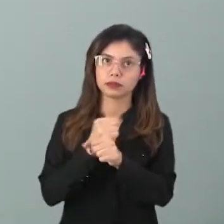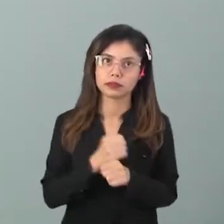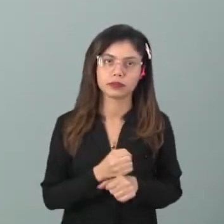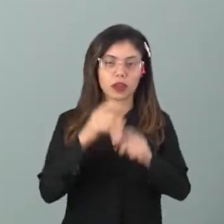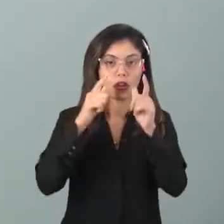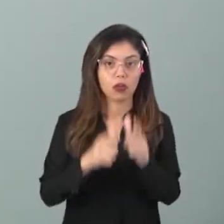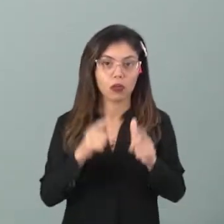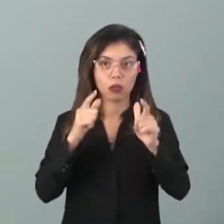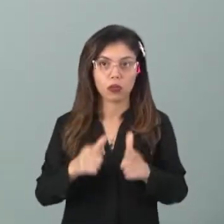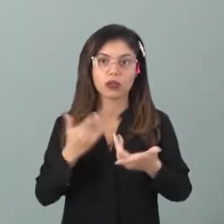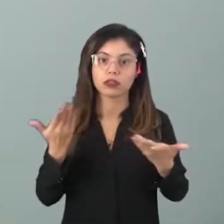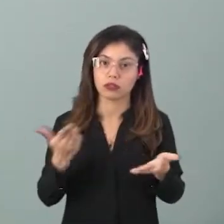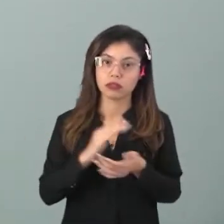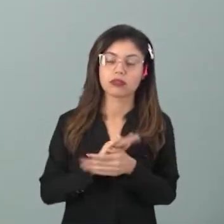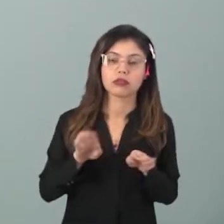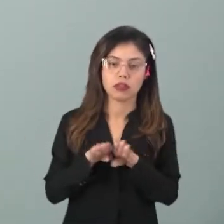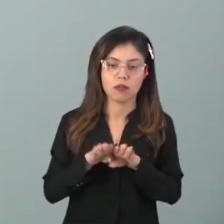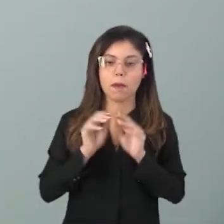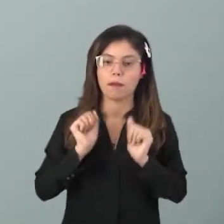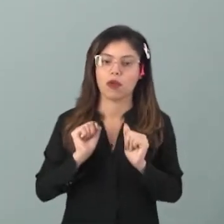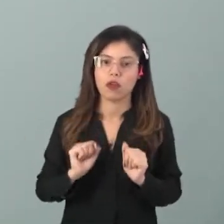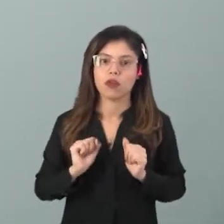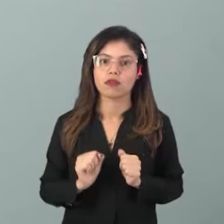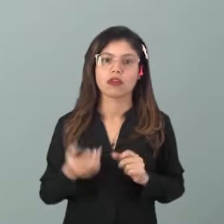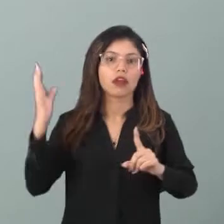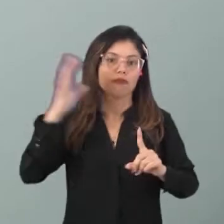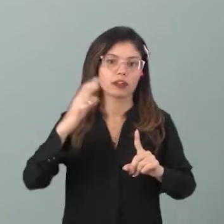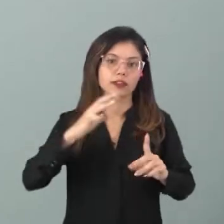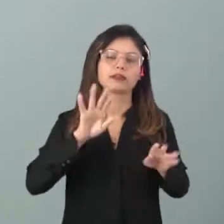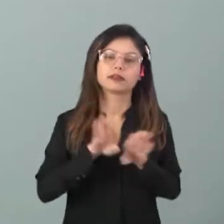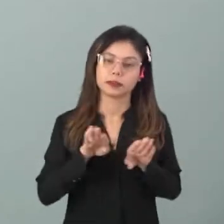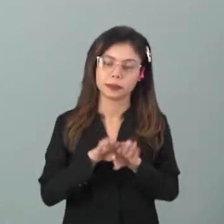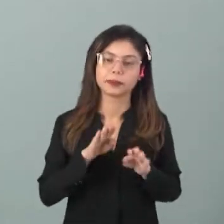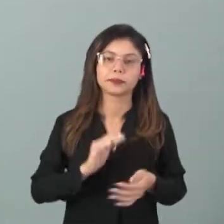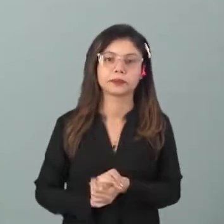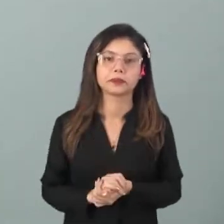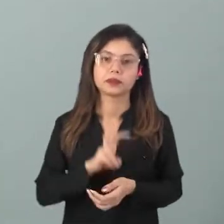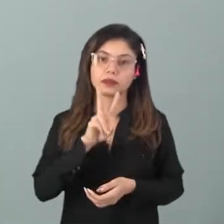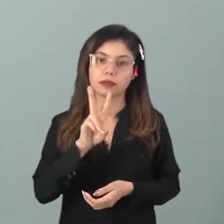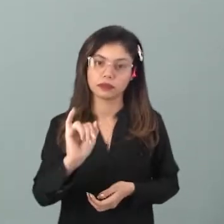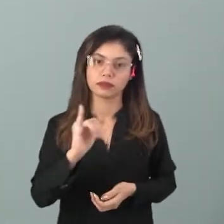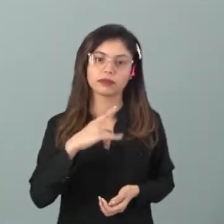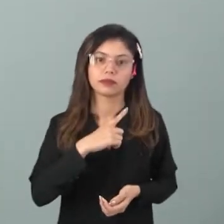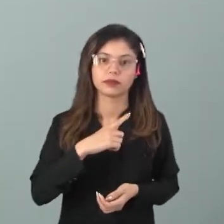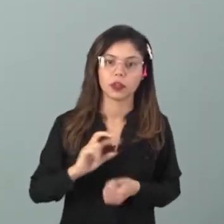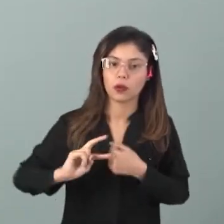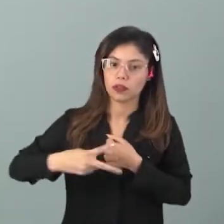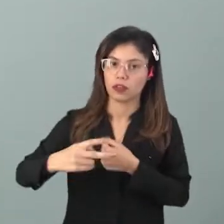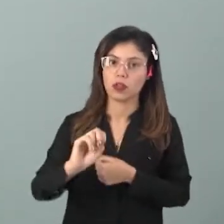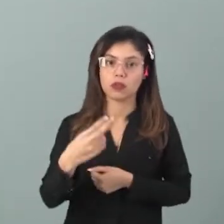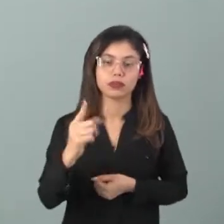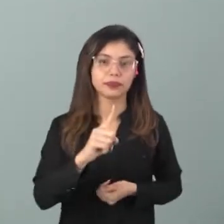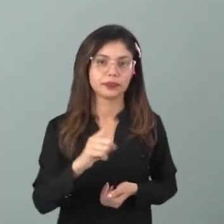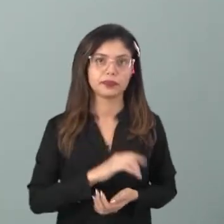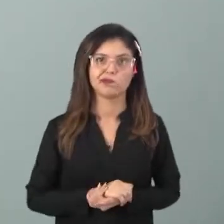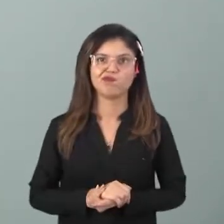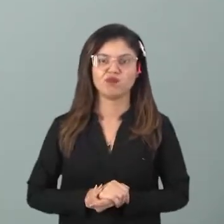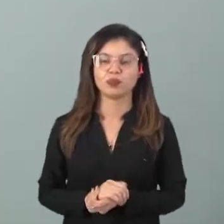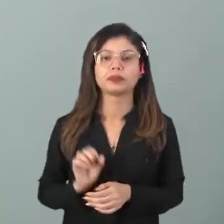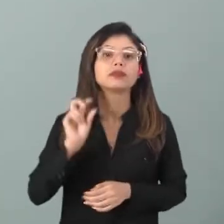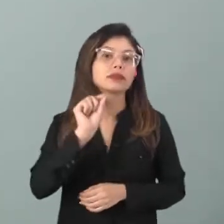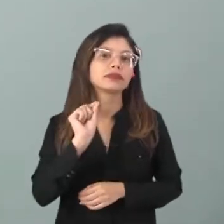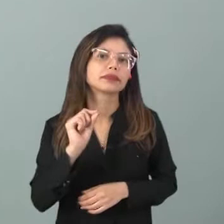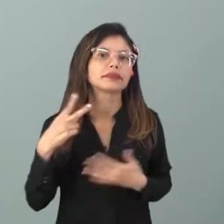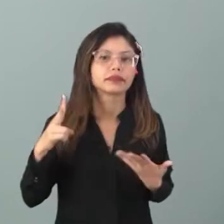onde que está localizado também, tudo isso pode acabar influenciando aí, né? Se vai ser uma grande consequência ou não, né? O que